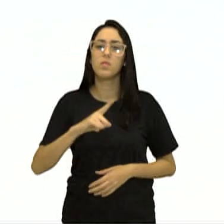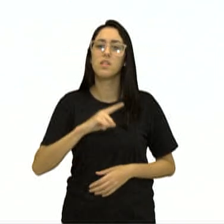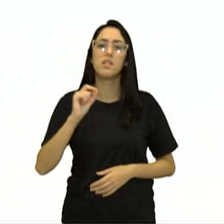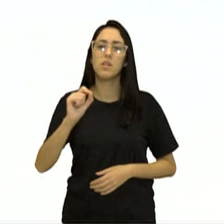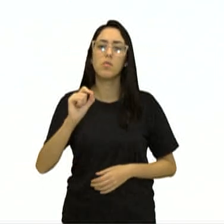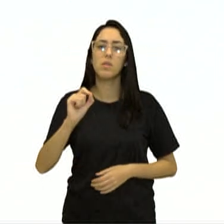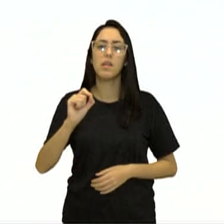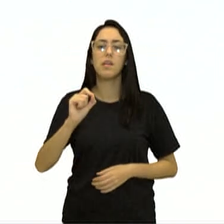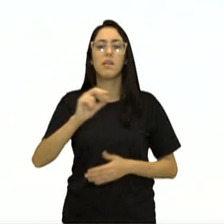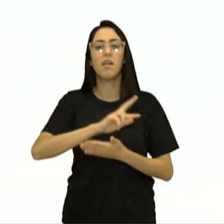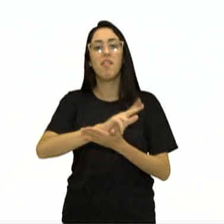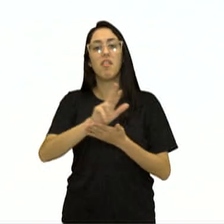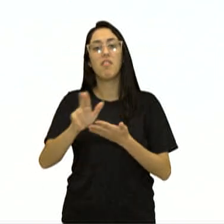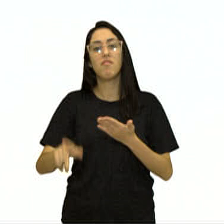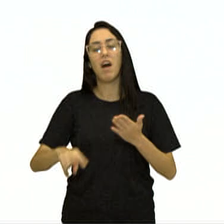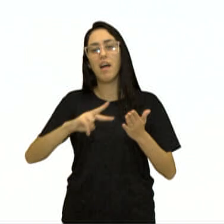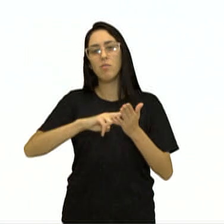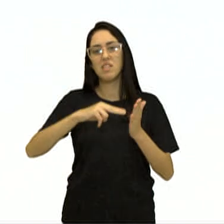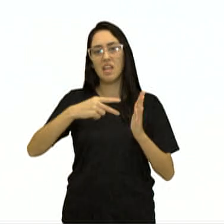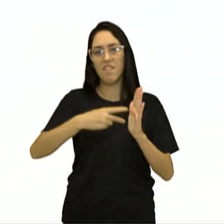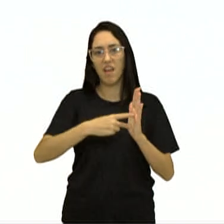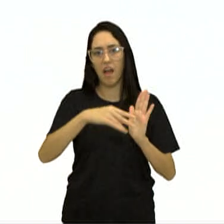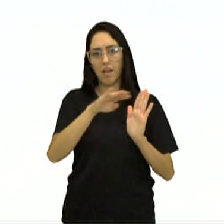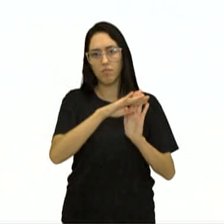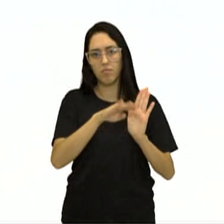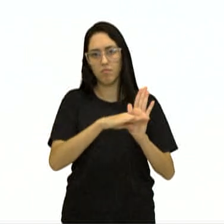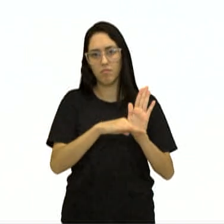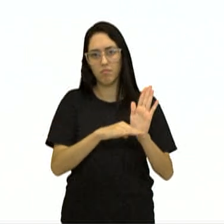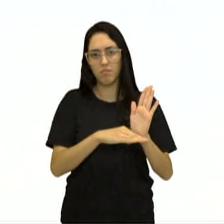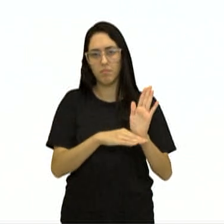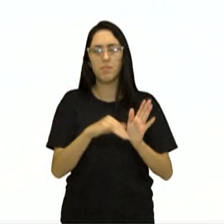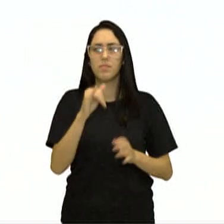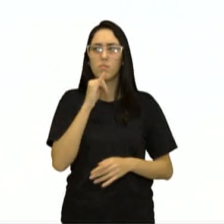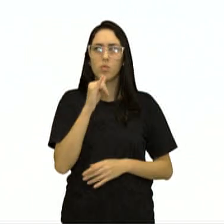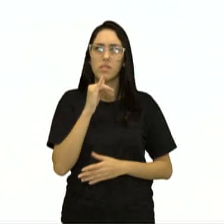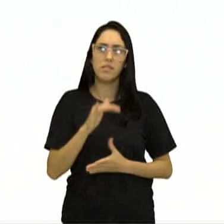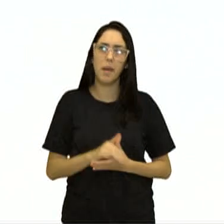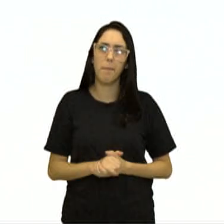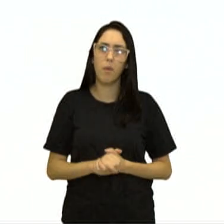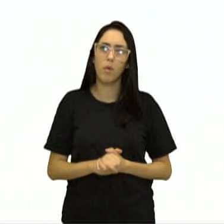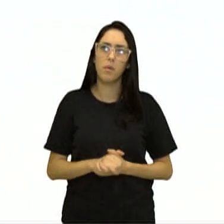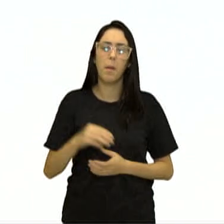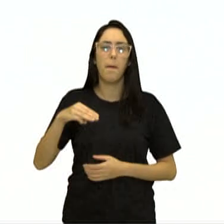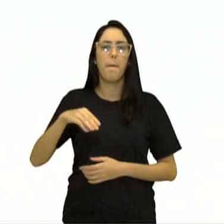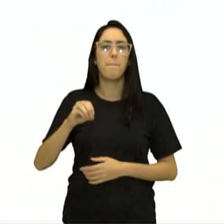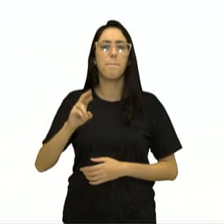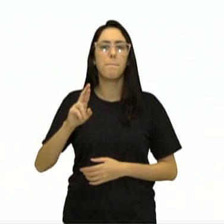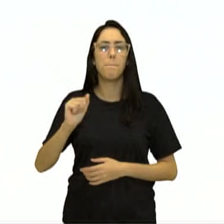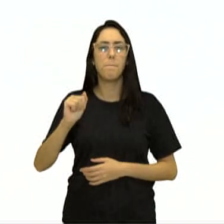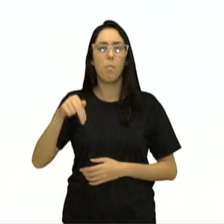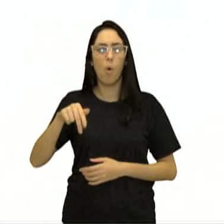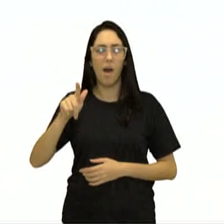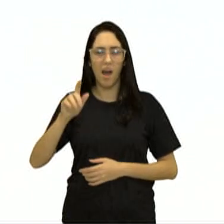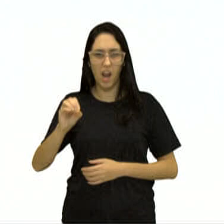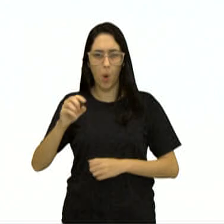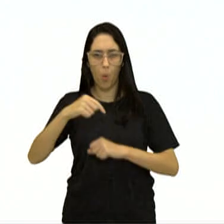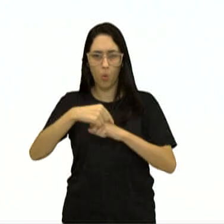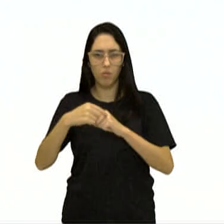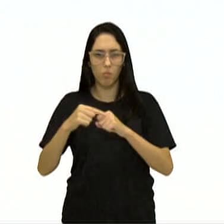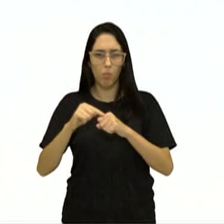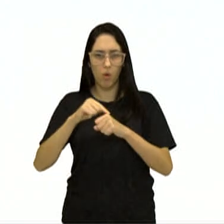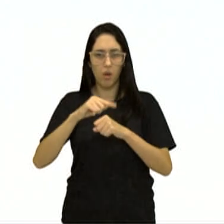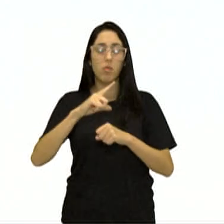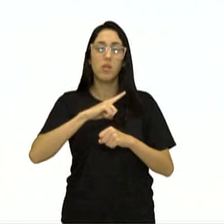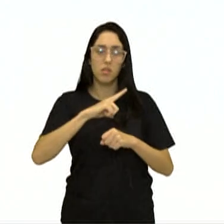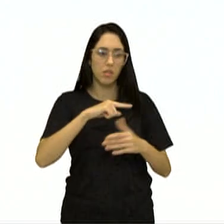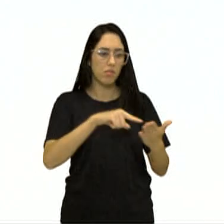de um significado. Então, vai trazer, eu tenho lá, vou procurar, por exemplo, morango. Então, vai aparecer morango